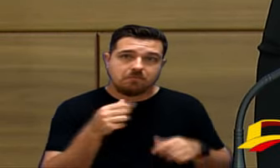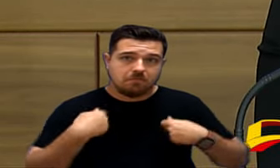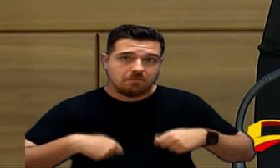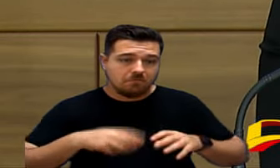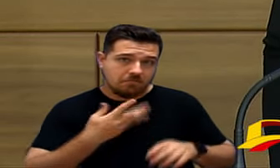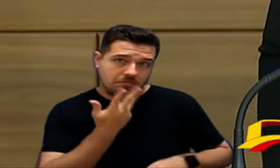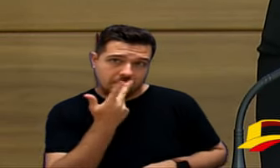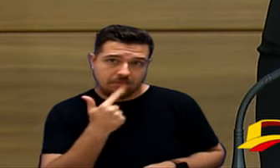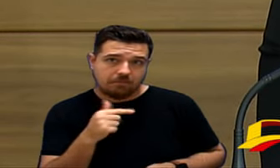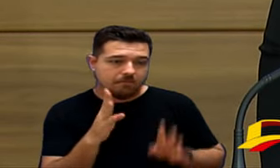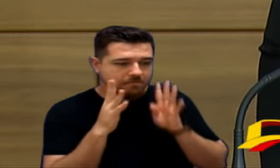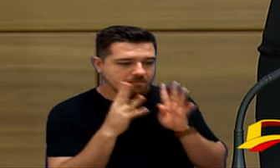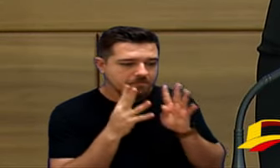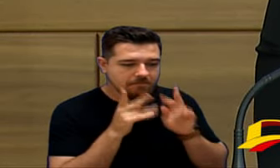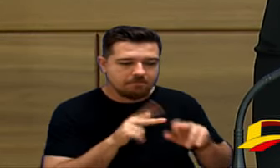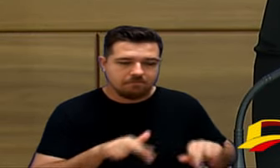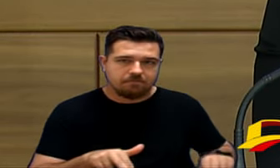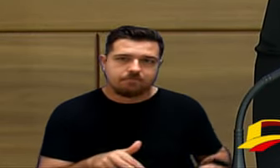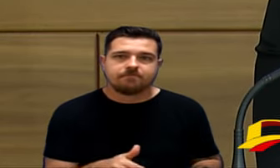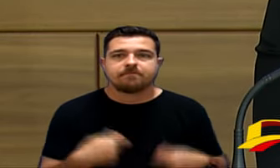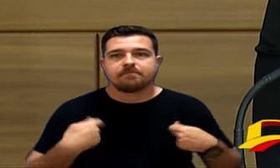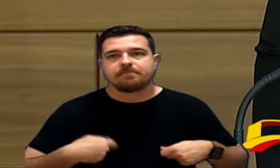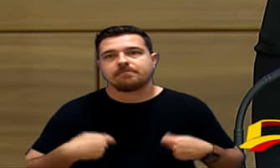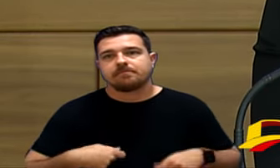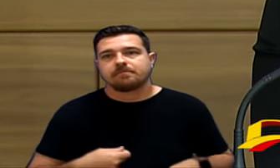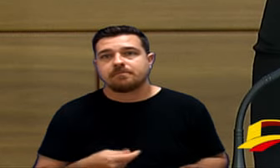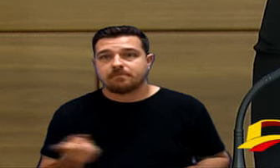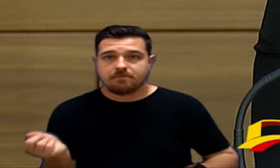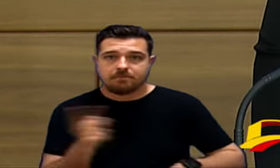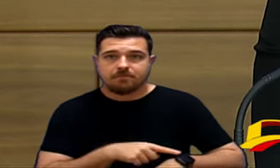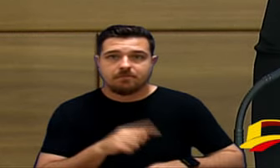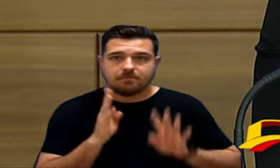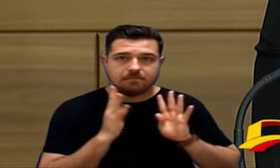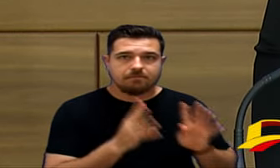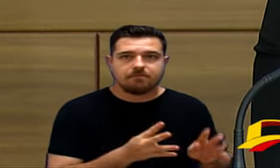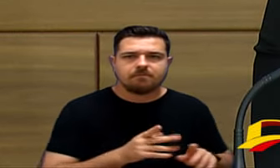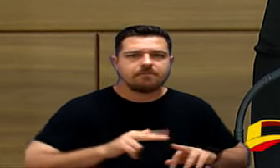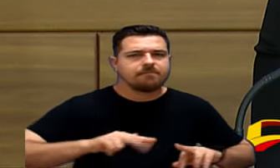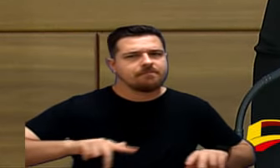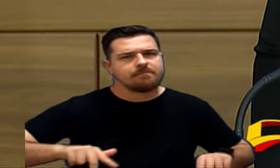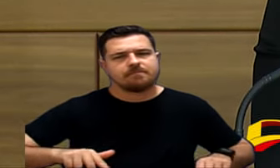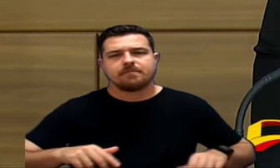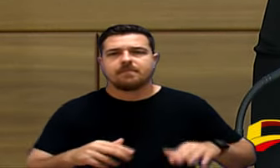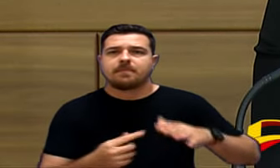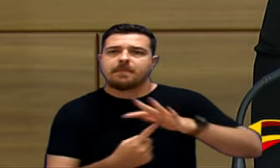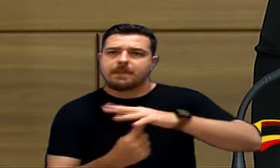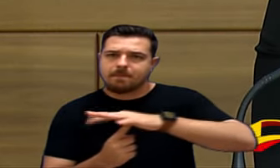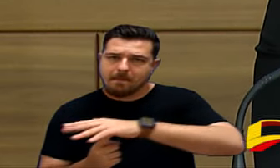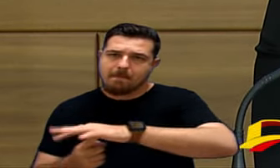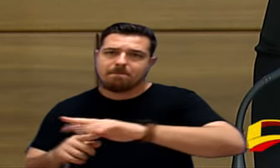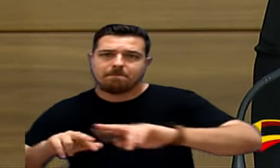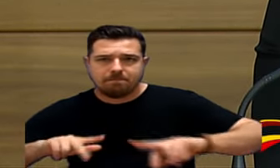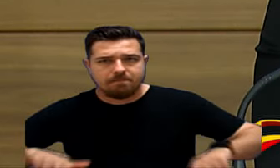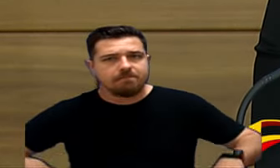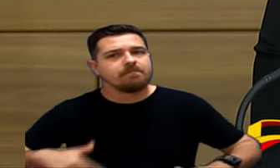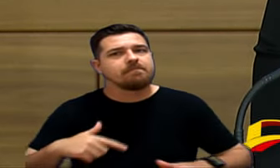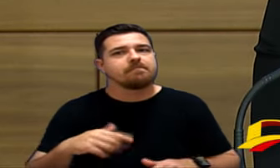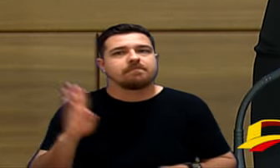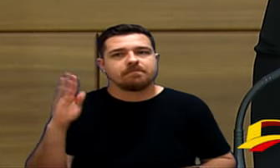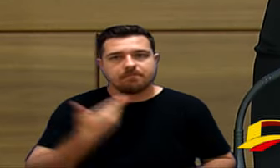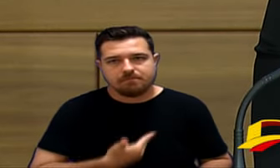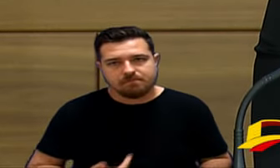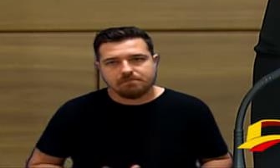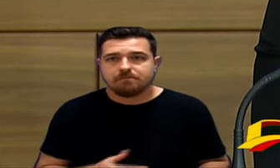criança ali o munícipe que tá ali naquela situação né é uma infinidade de Praças serviços públicos